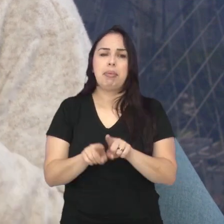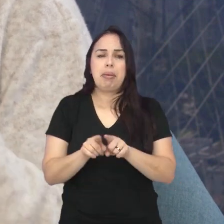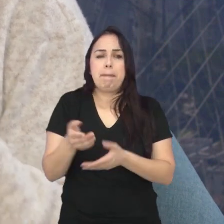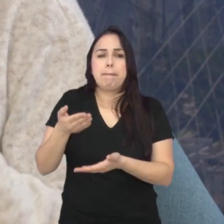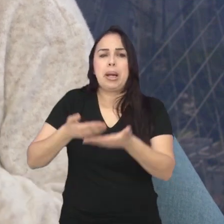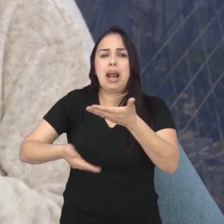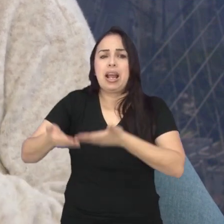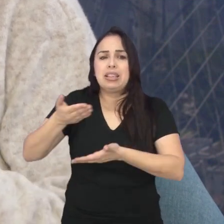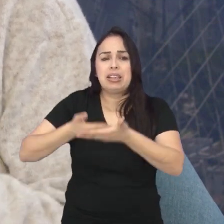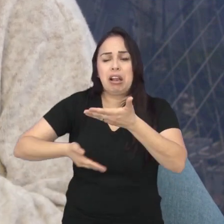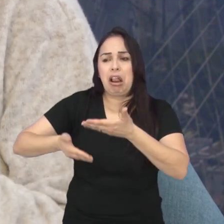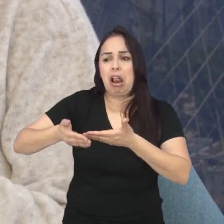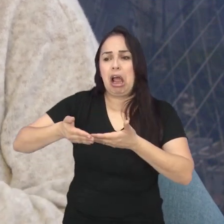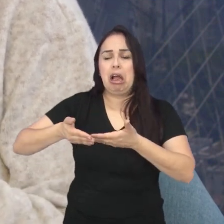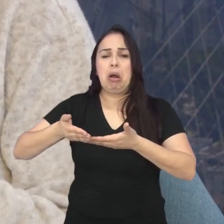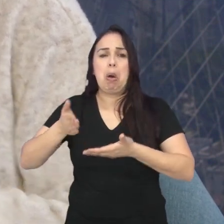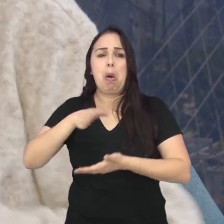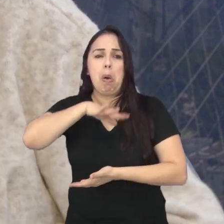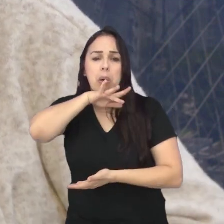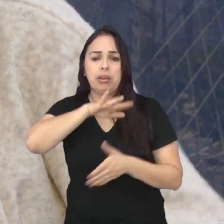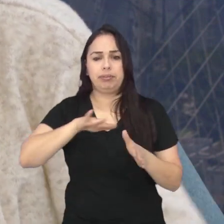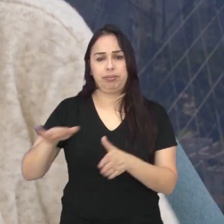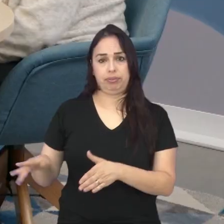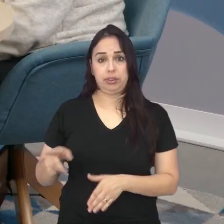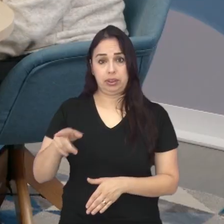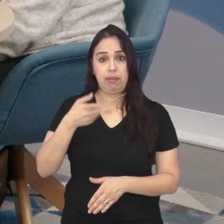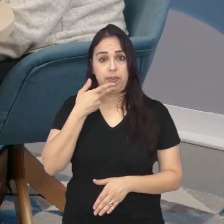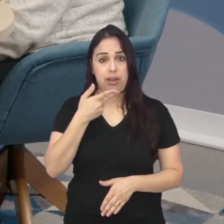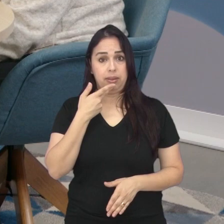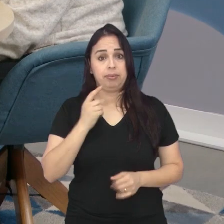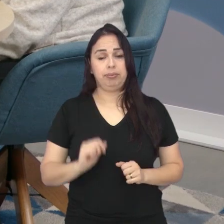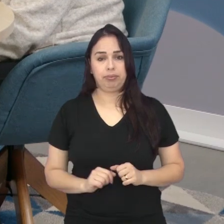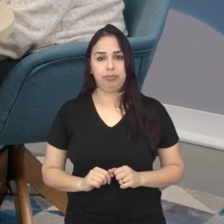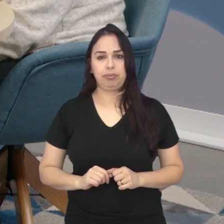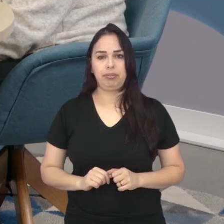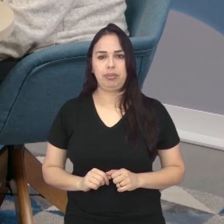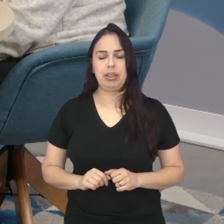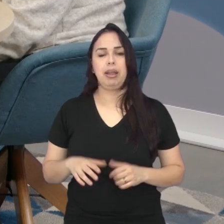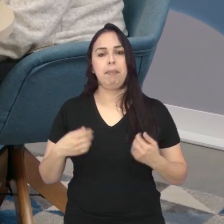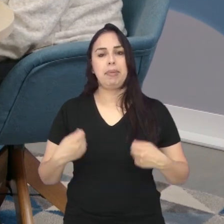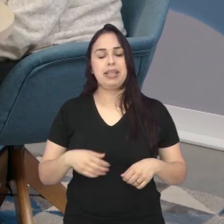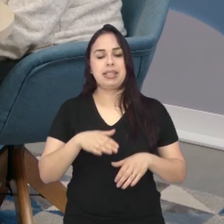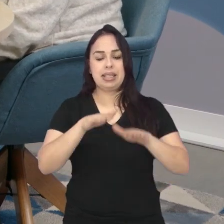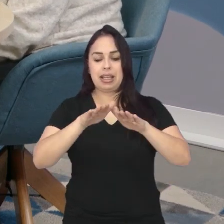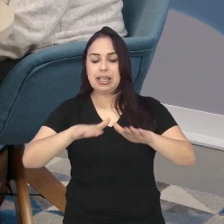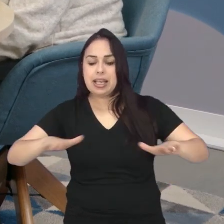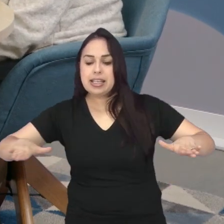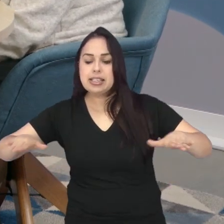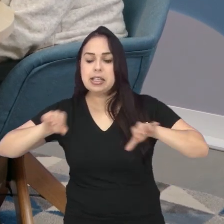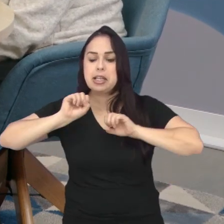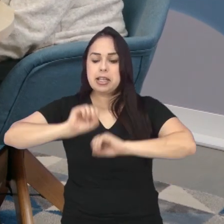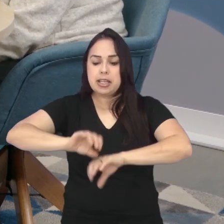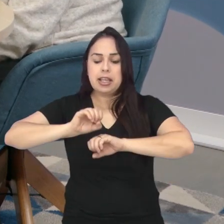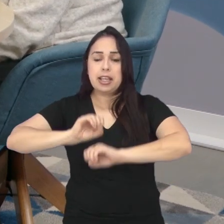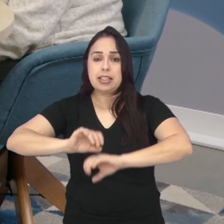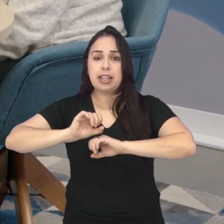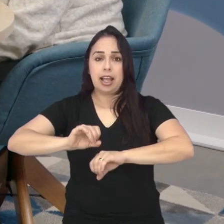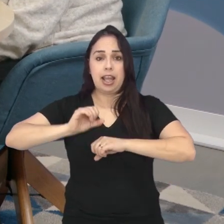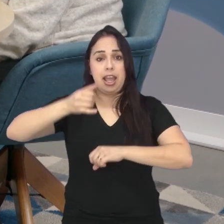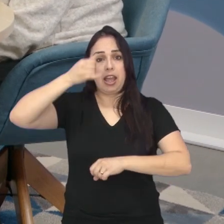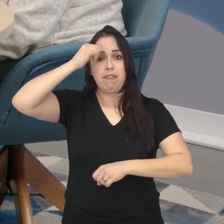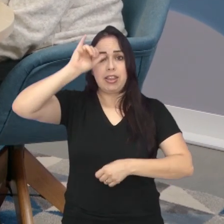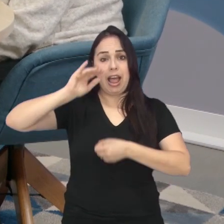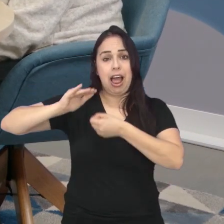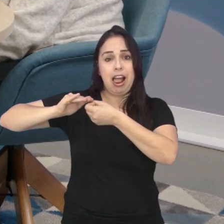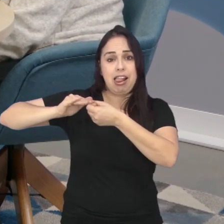consequentemente, dos relacionamentos disfuncionais mesmo, né? Sim, e você tocou bem desde a base para meninos e meninas, porque a